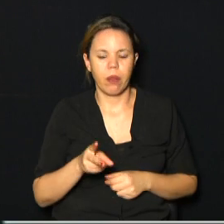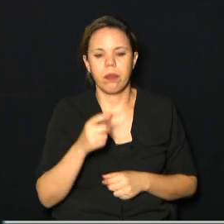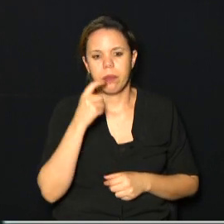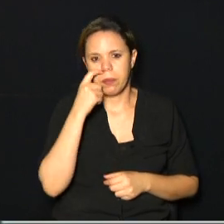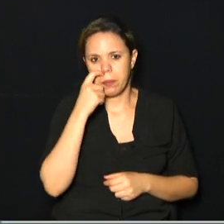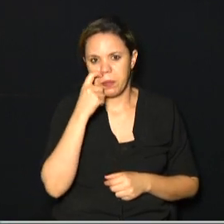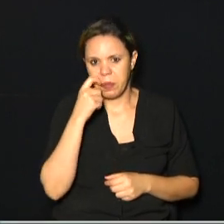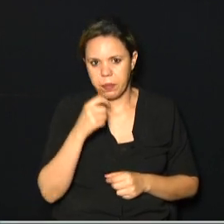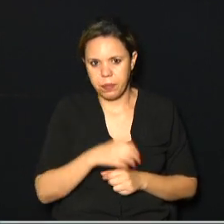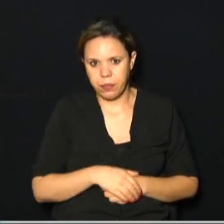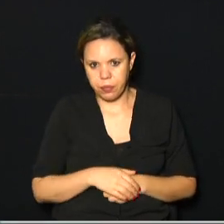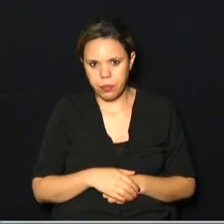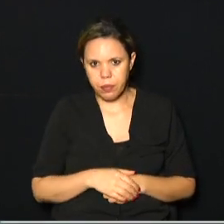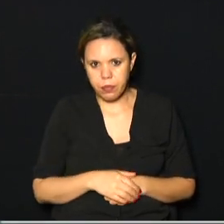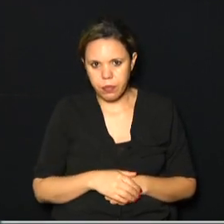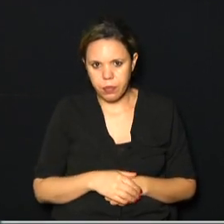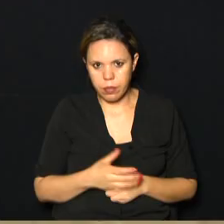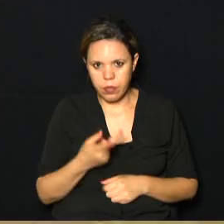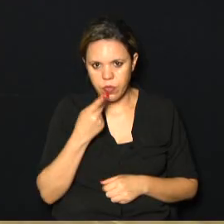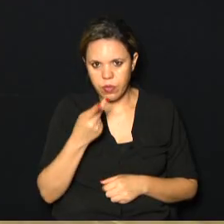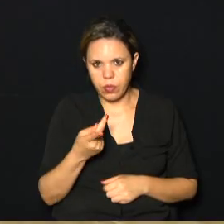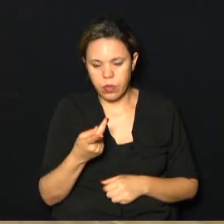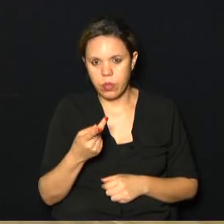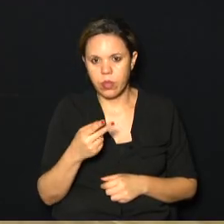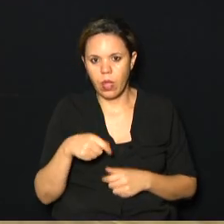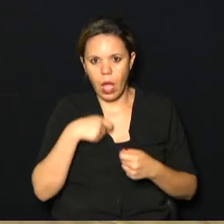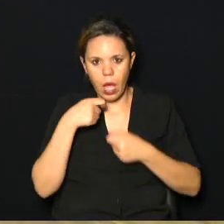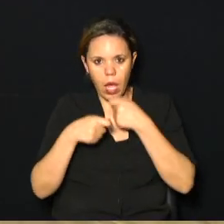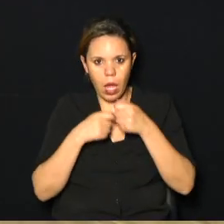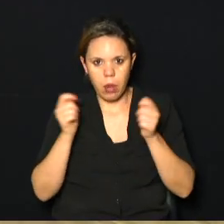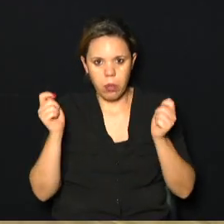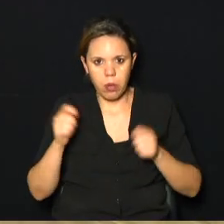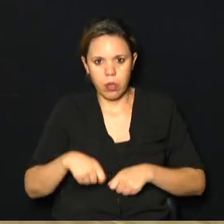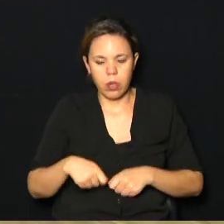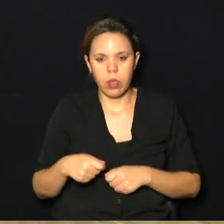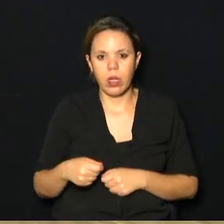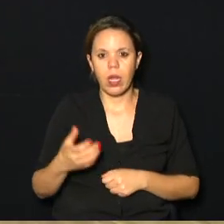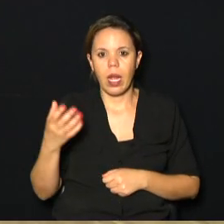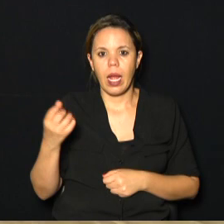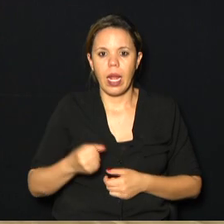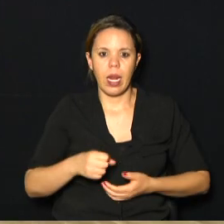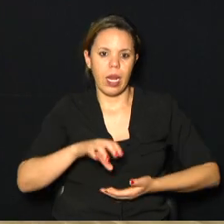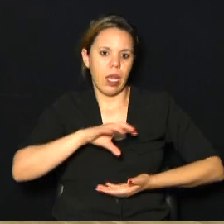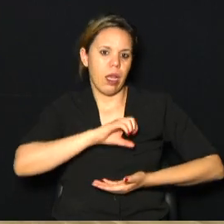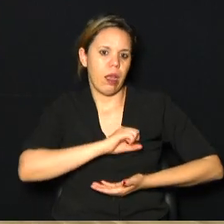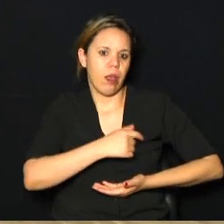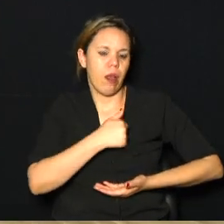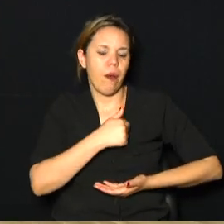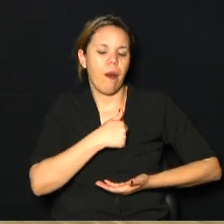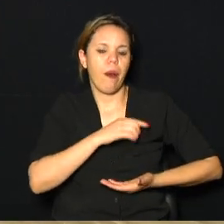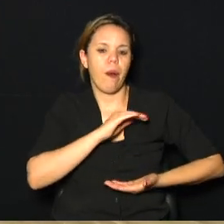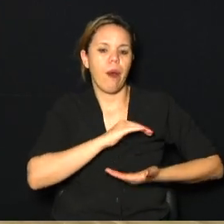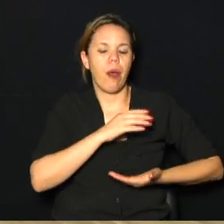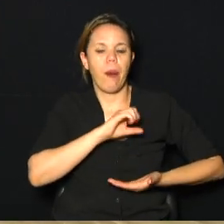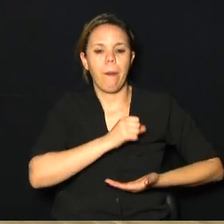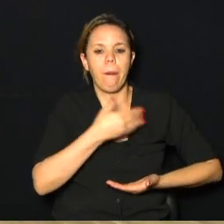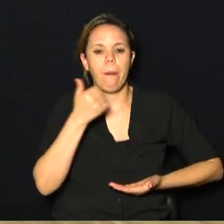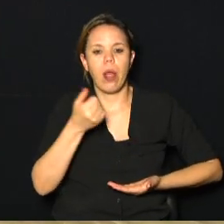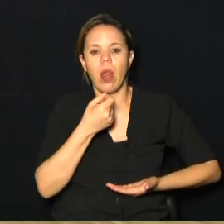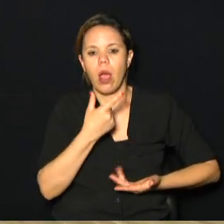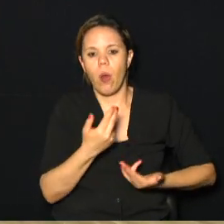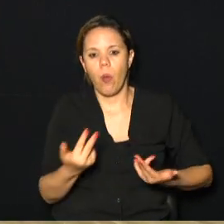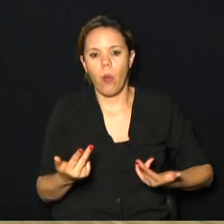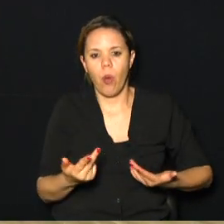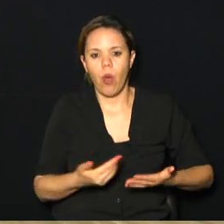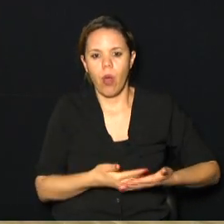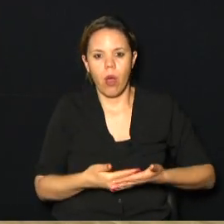frequente aí. Agora, doutora, eu quero falar de um alimento poderoso que é o leite materno. É o melhor remédio para quem está dando os primeiros